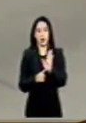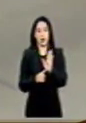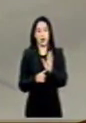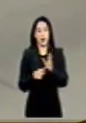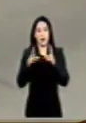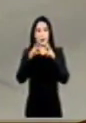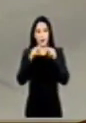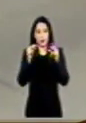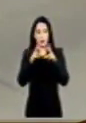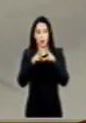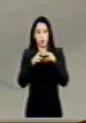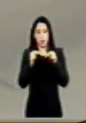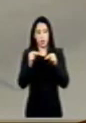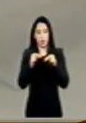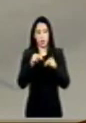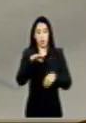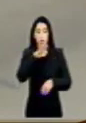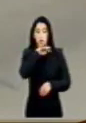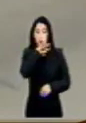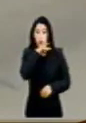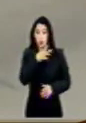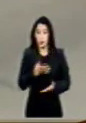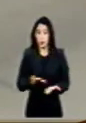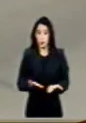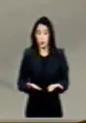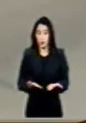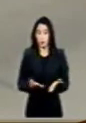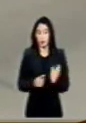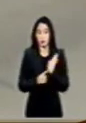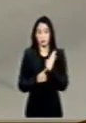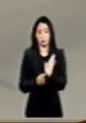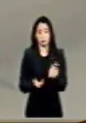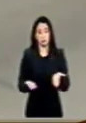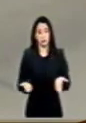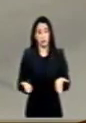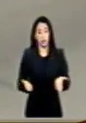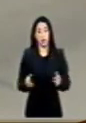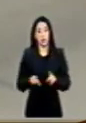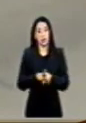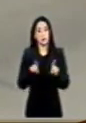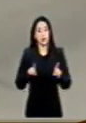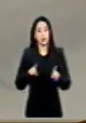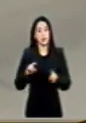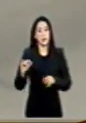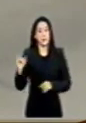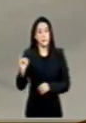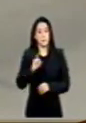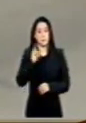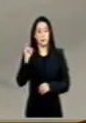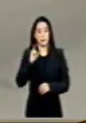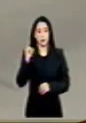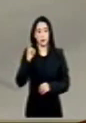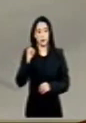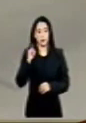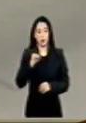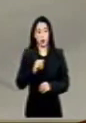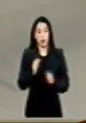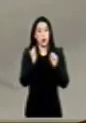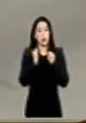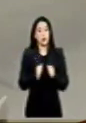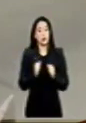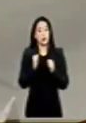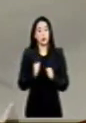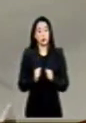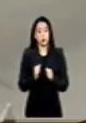federal, mas principalmente a sede do poder da República. E